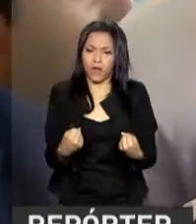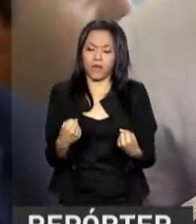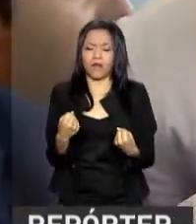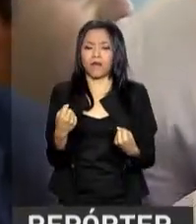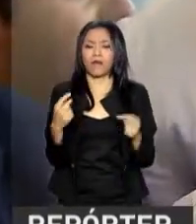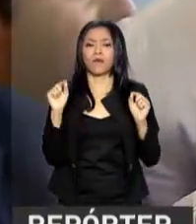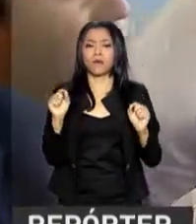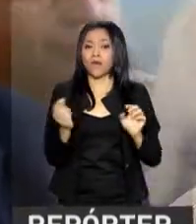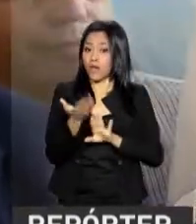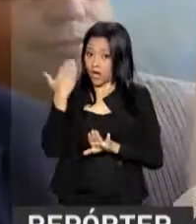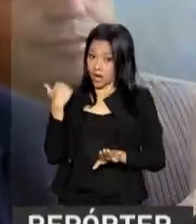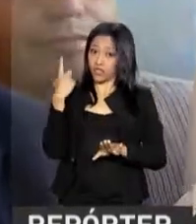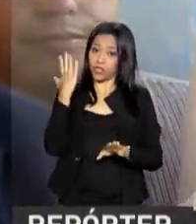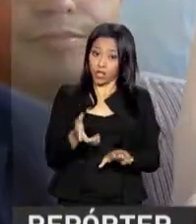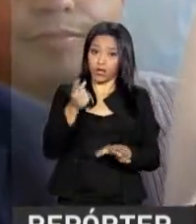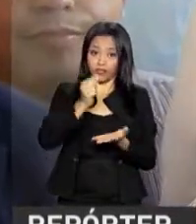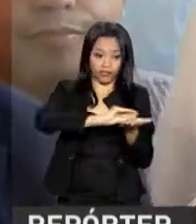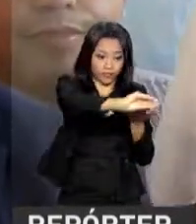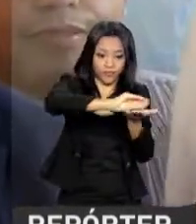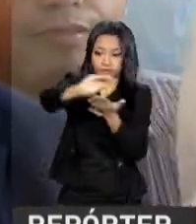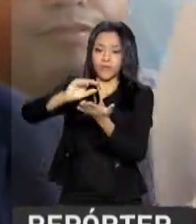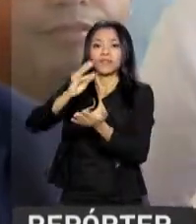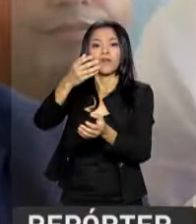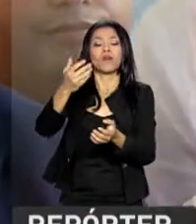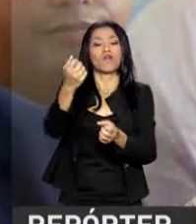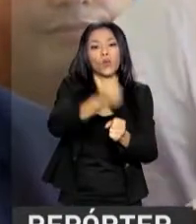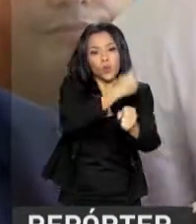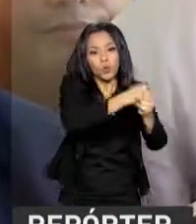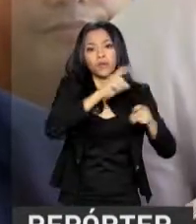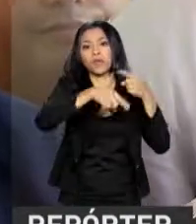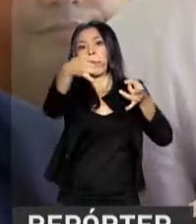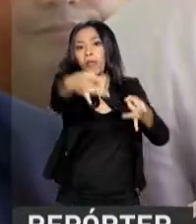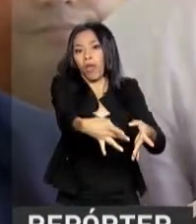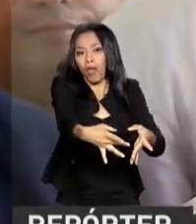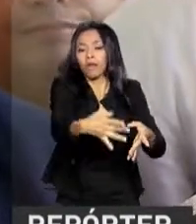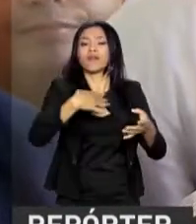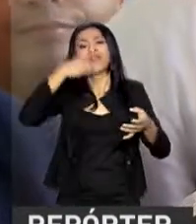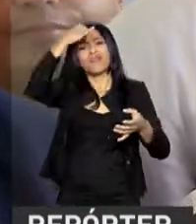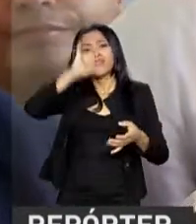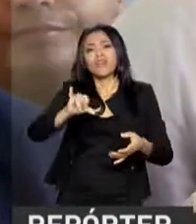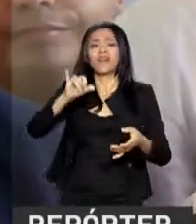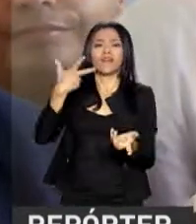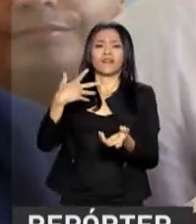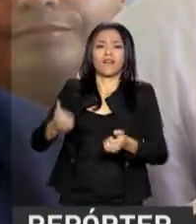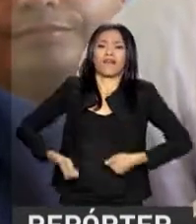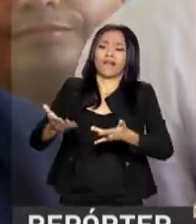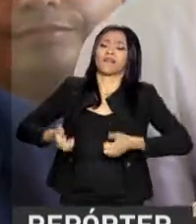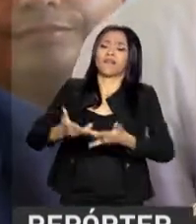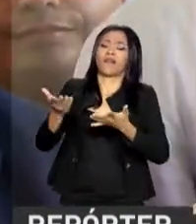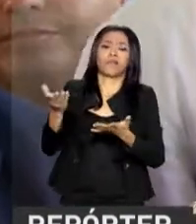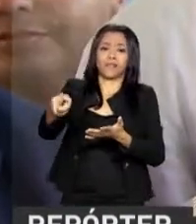já feito como também evitar é que se gastasse muito mais em obras e fico por ter ficado